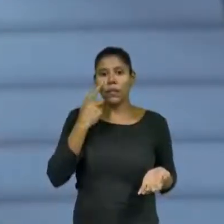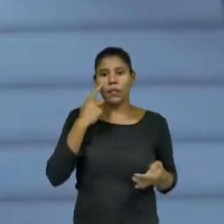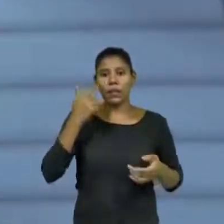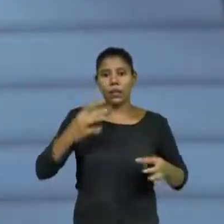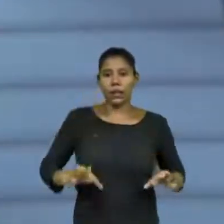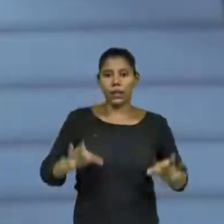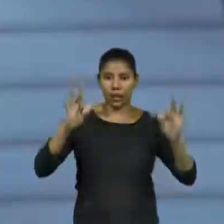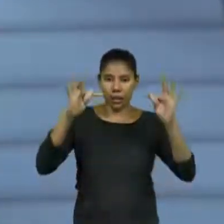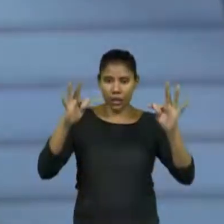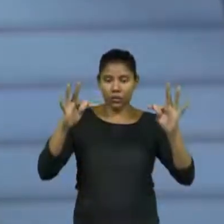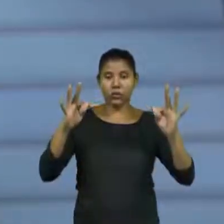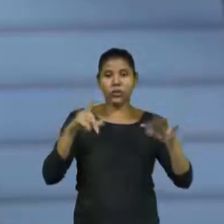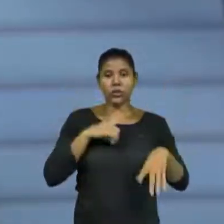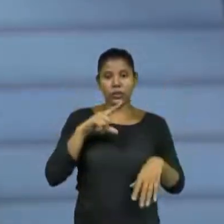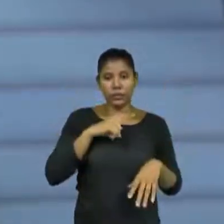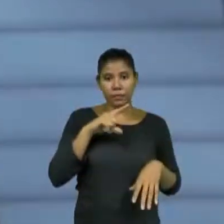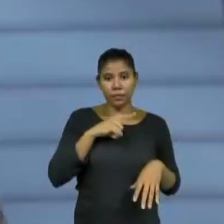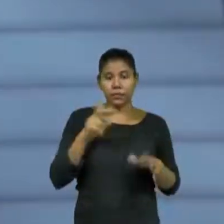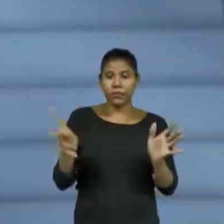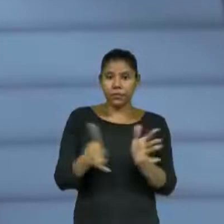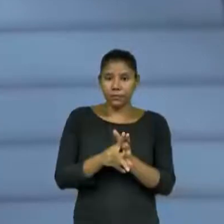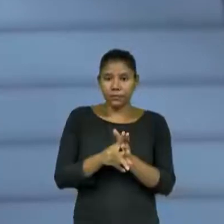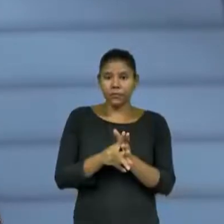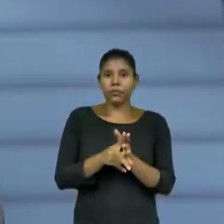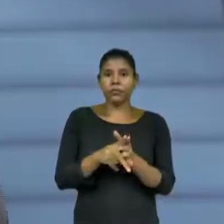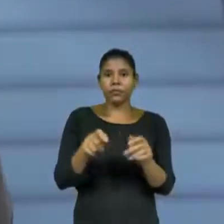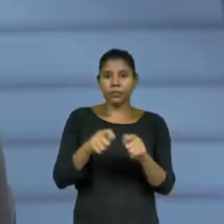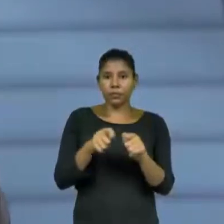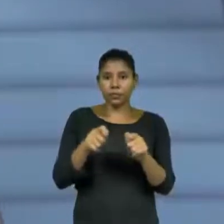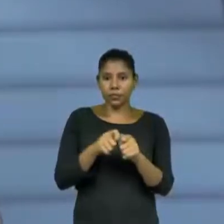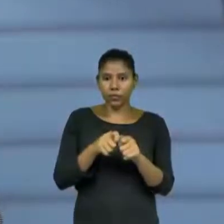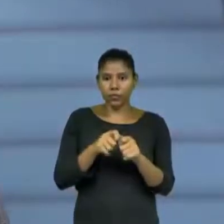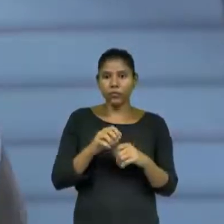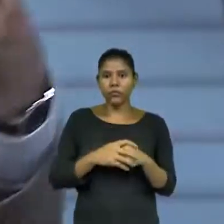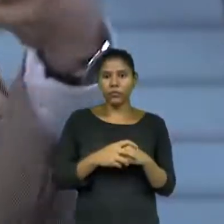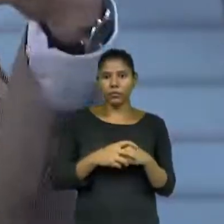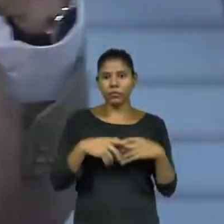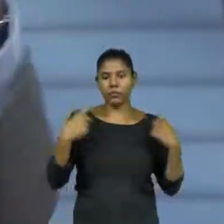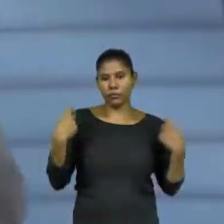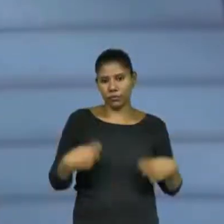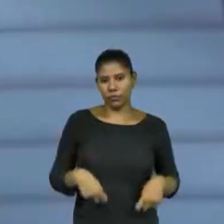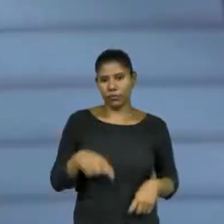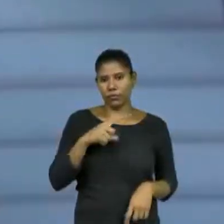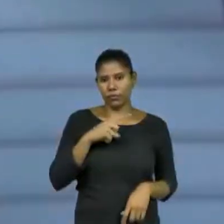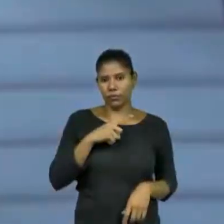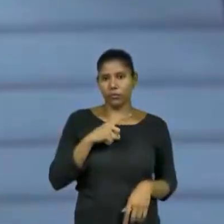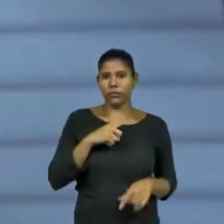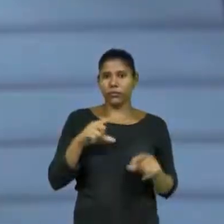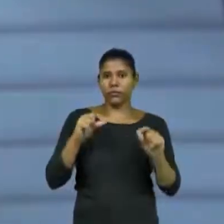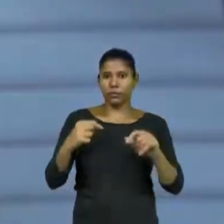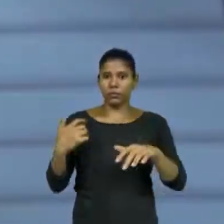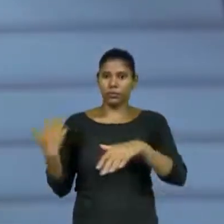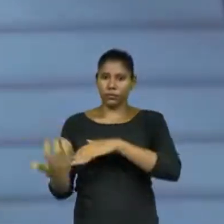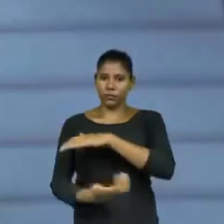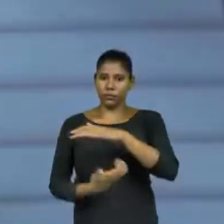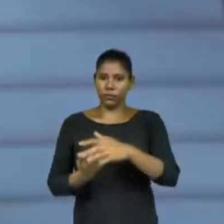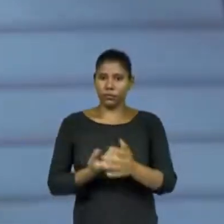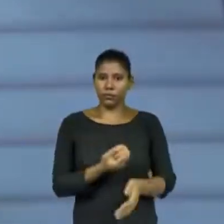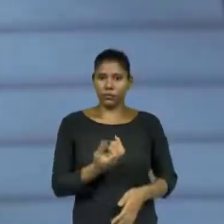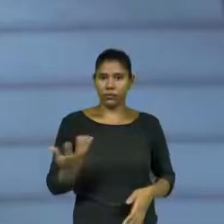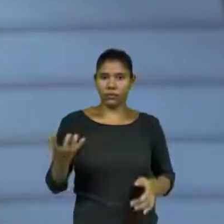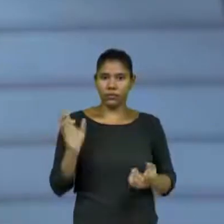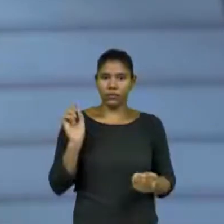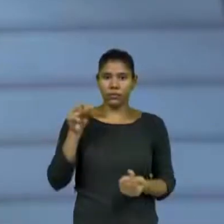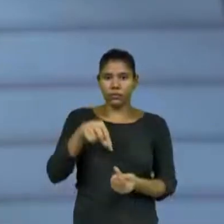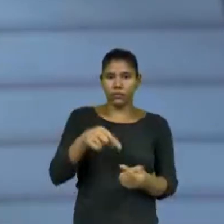são as tecnologias disponíveis para se produzir? Vamos ter encontro de negócios entre empresários buscando propiciar